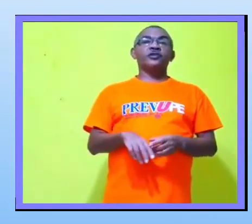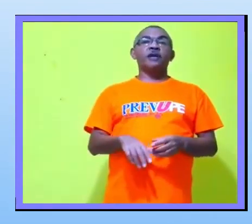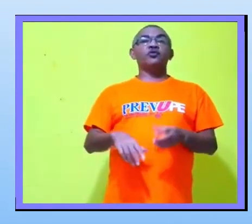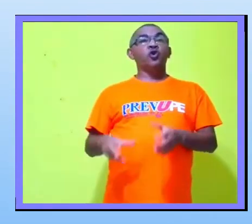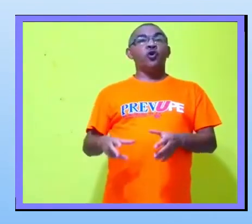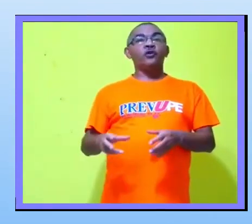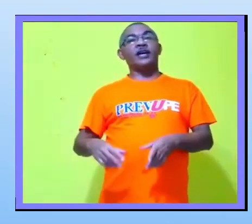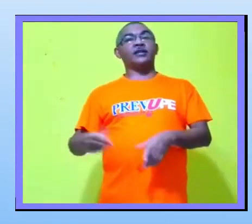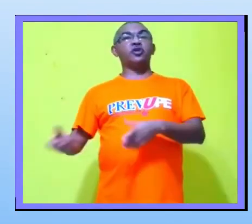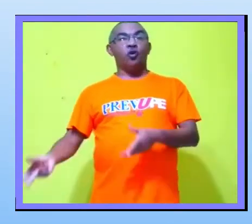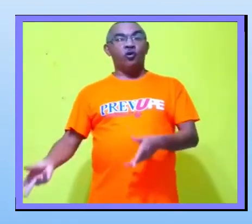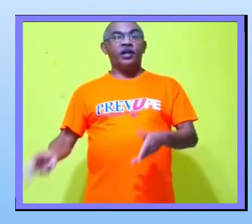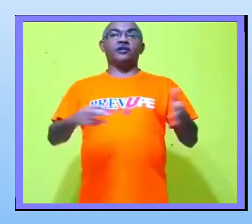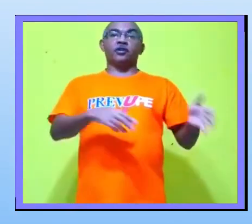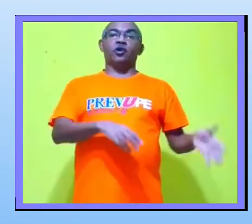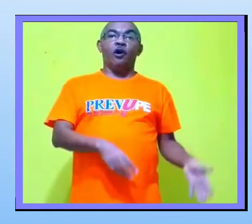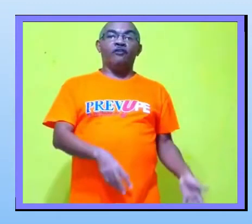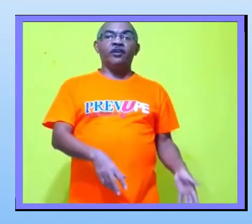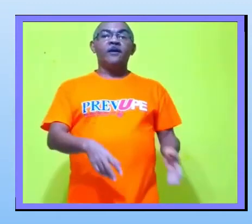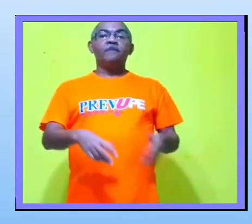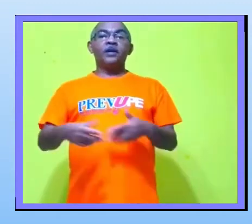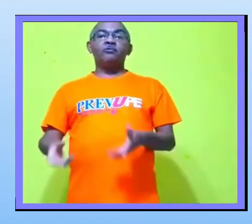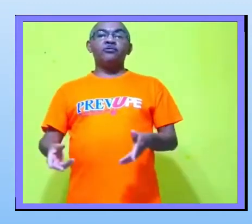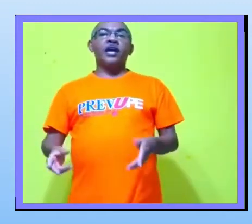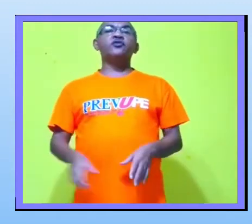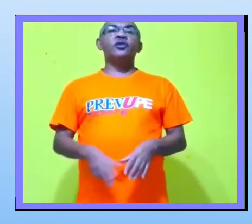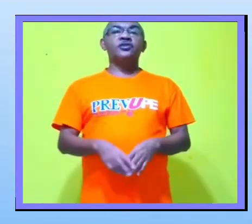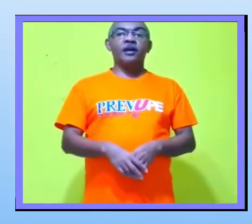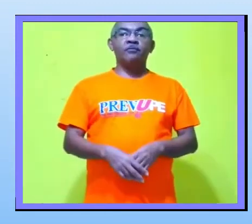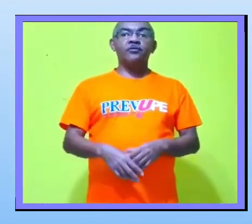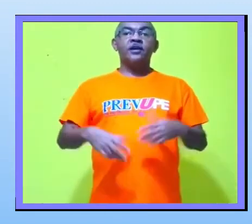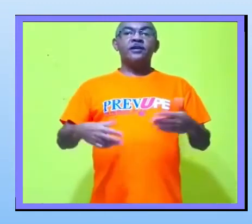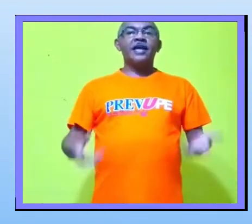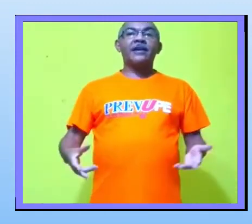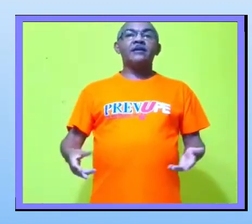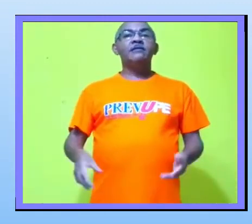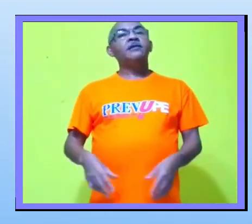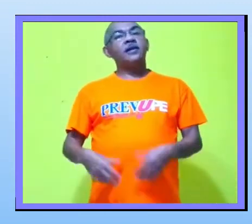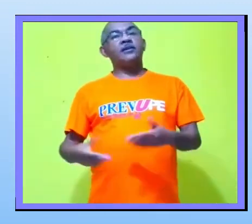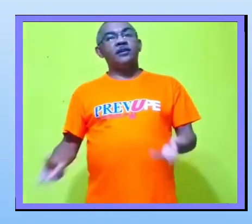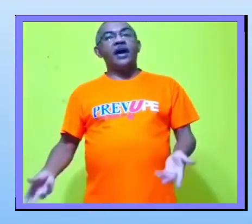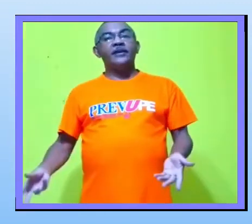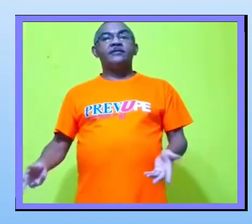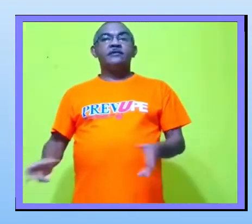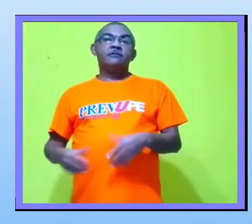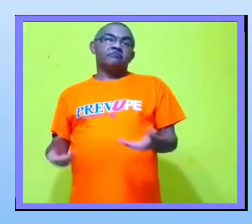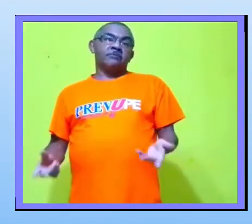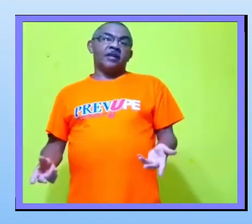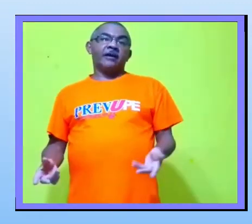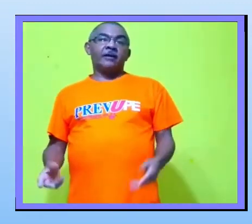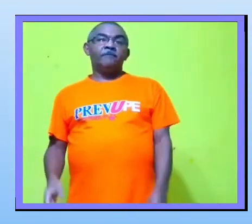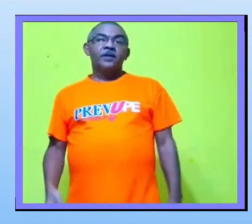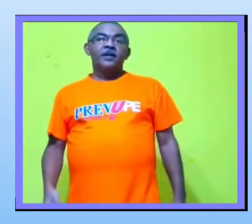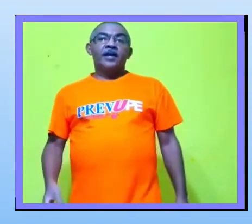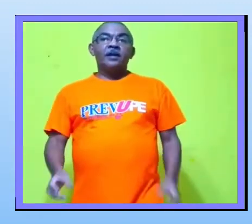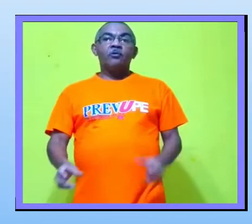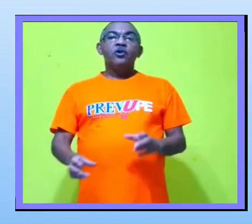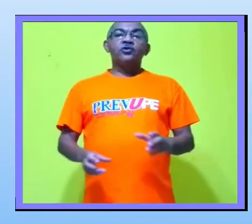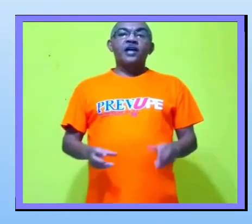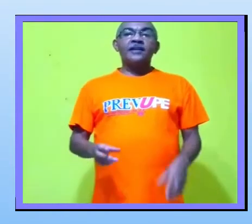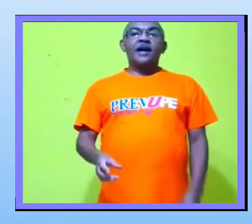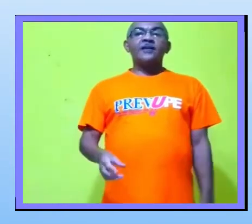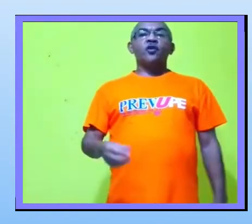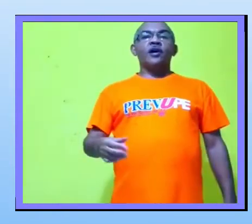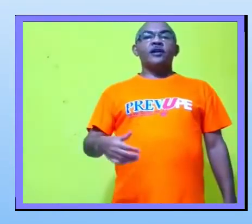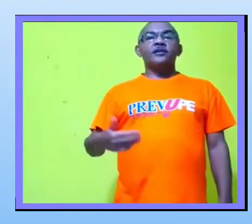9, nós temos non, que é de nona, de 9. E com 10, nós temos dec, que é de 10, de deca. Então,